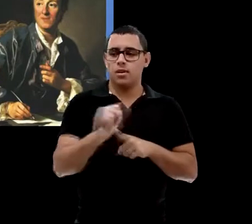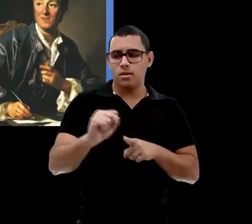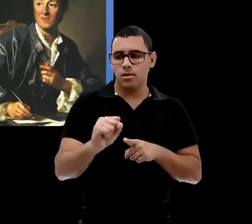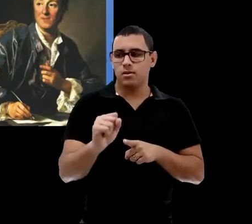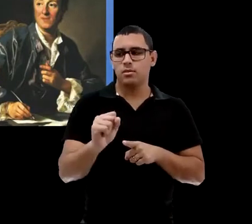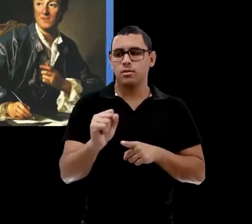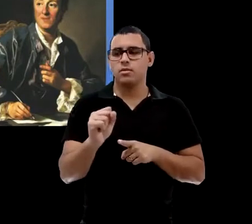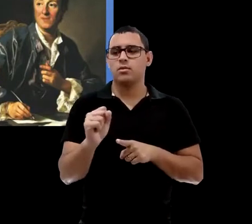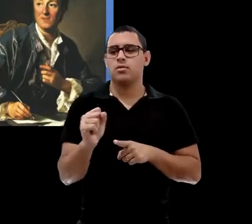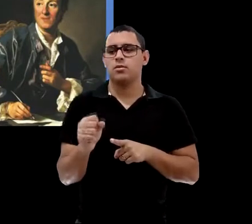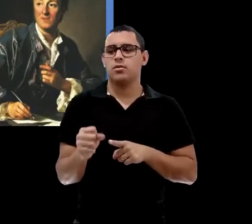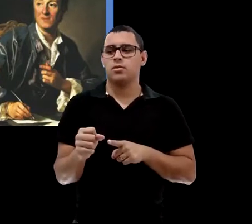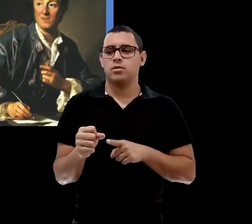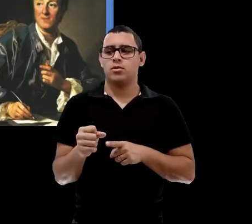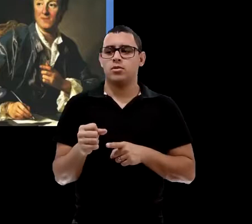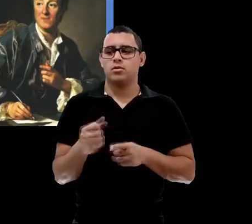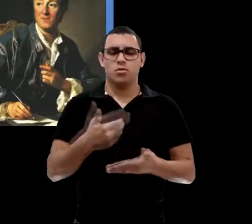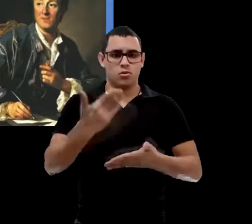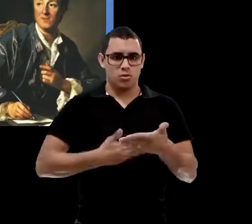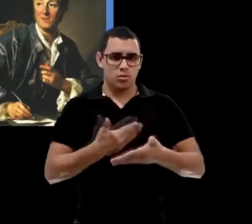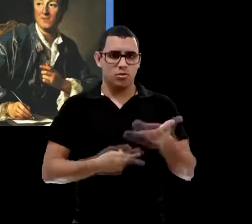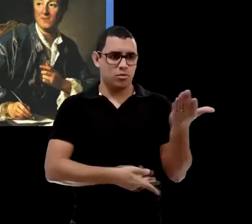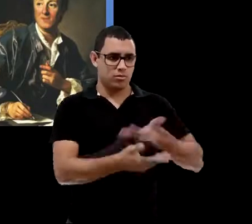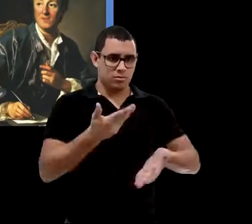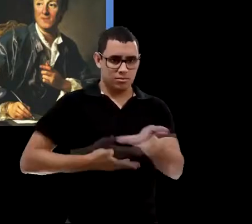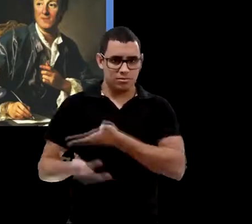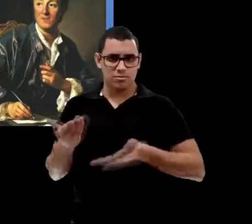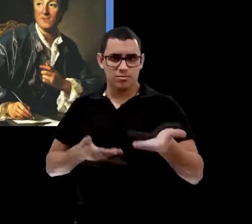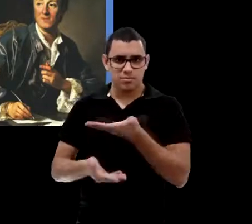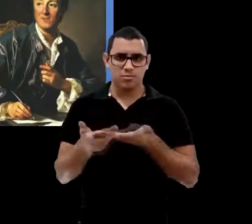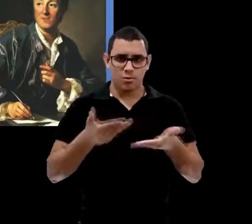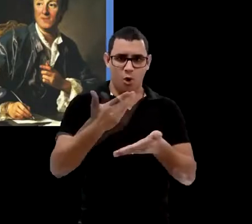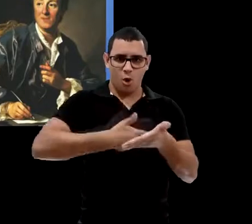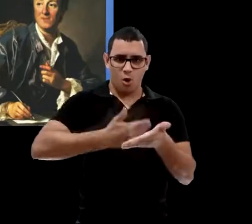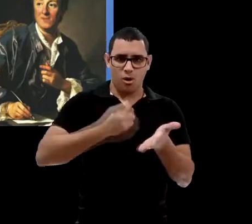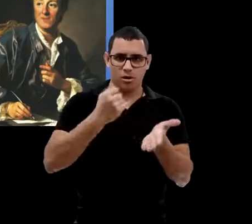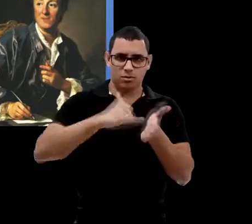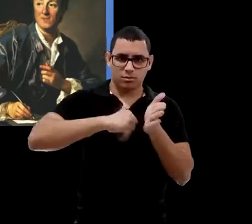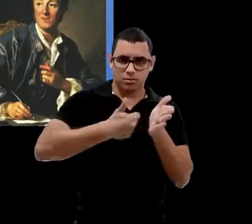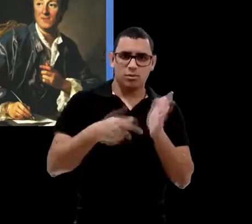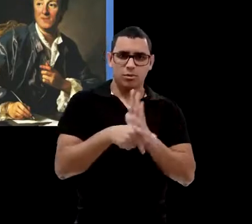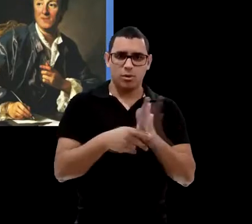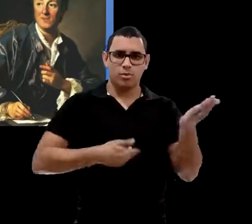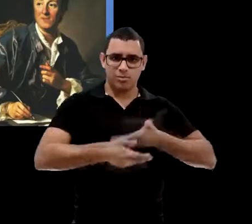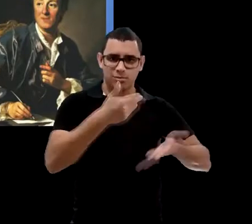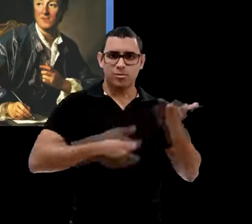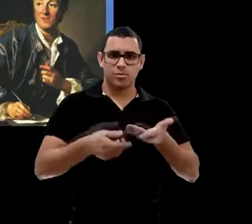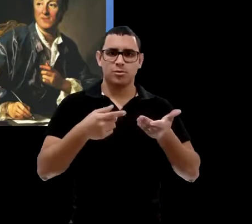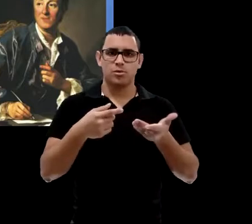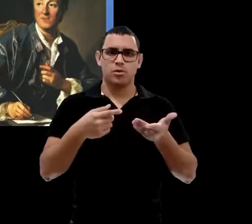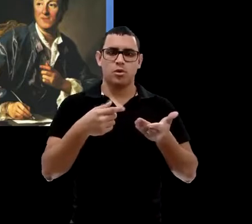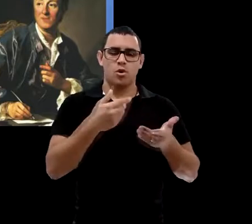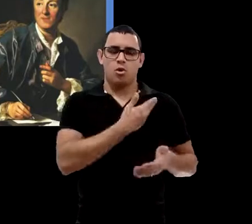fundamental. Defendem, né, fazem a defesa do contrato como mediador das relações sociais, do contrato social entre o governo